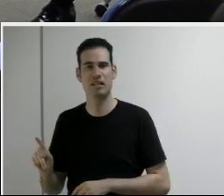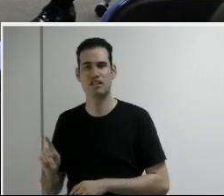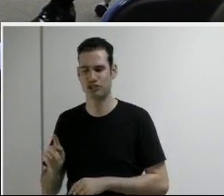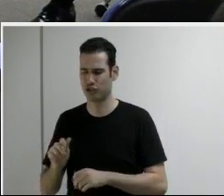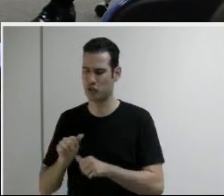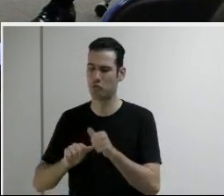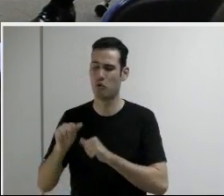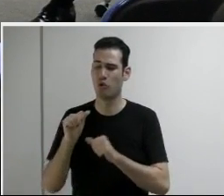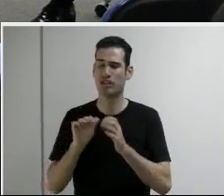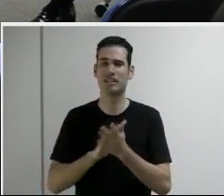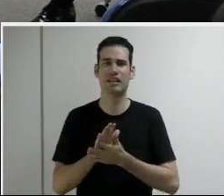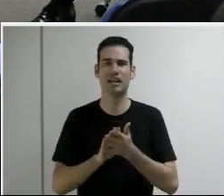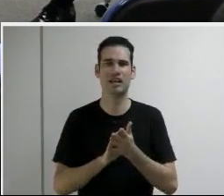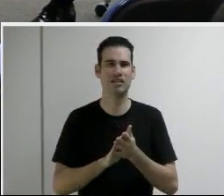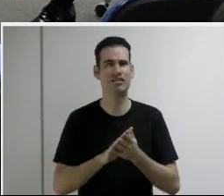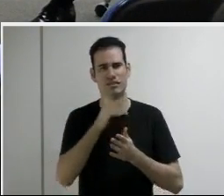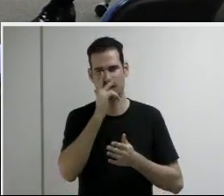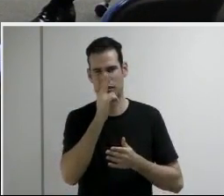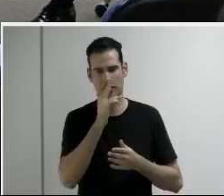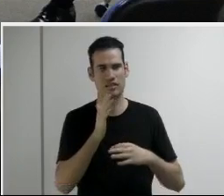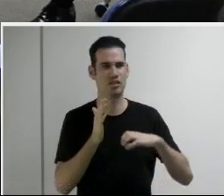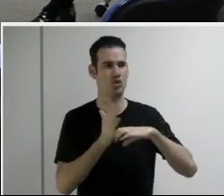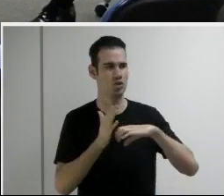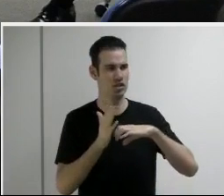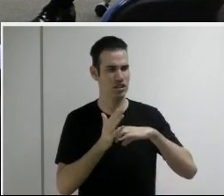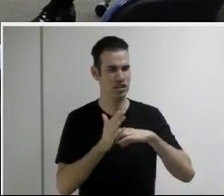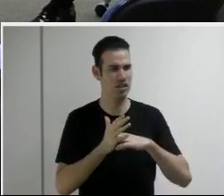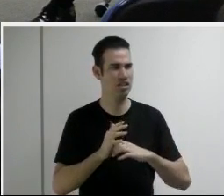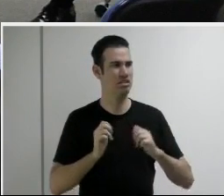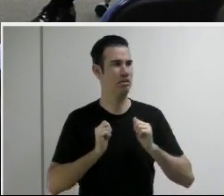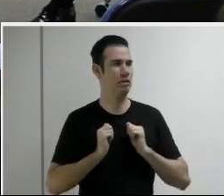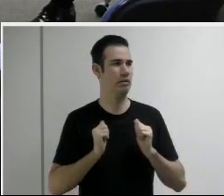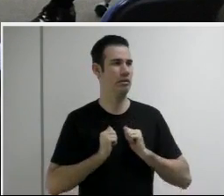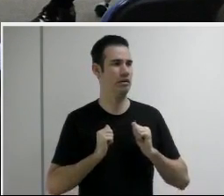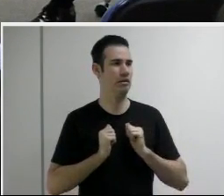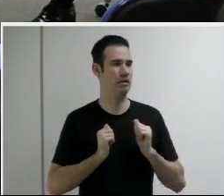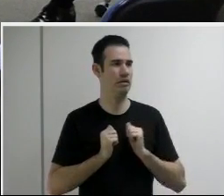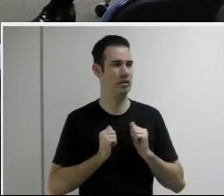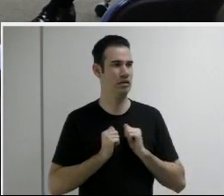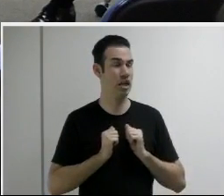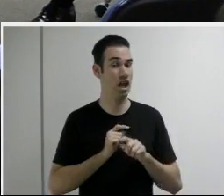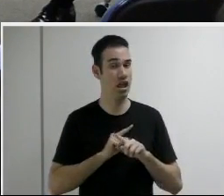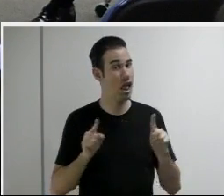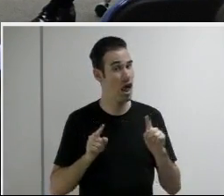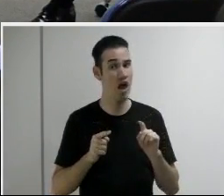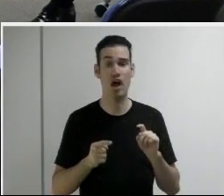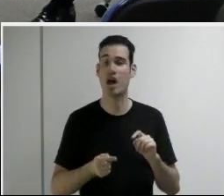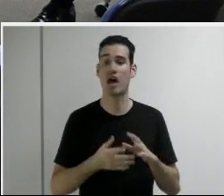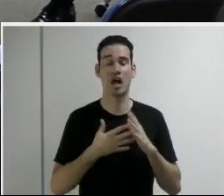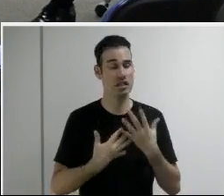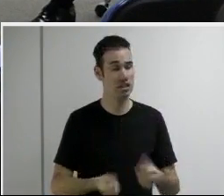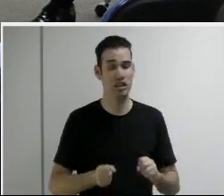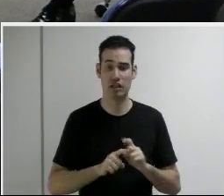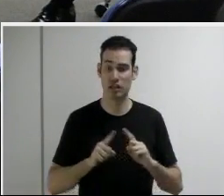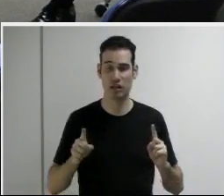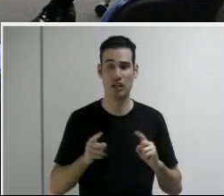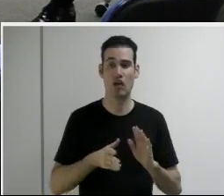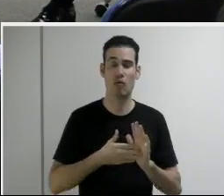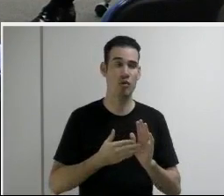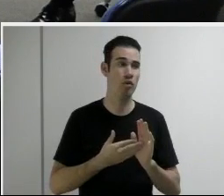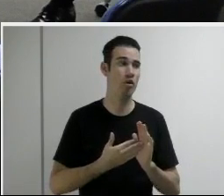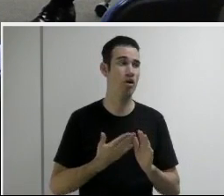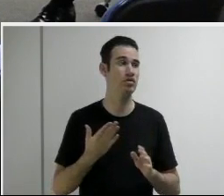Senado ficou muito incomodado na época do Marco Civil da Internet, houve uma pressão até mesmo para não se aprovar o Marco Civil da Internet na época, porque